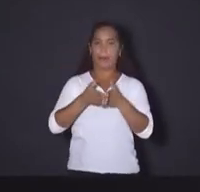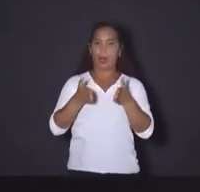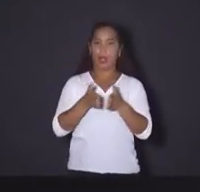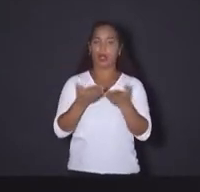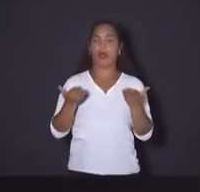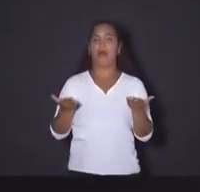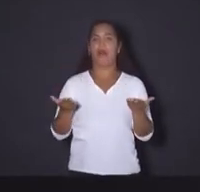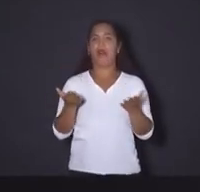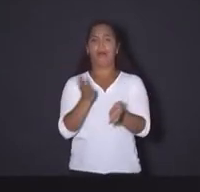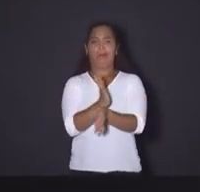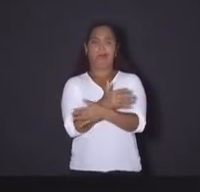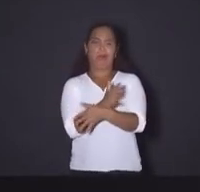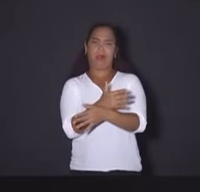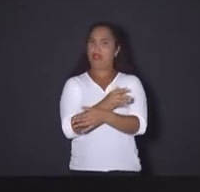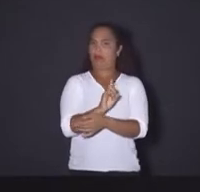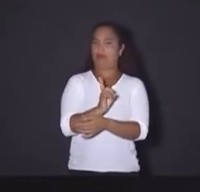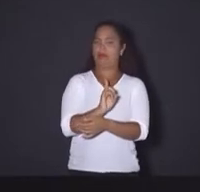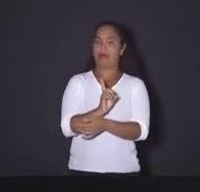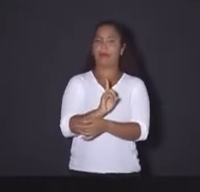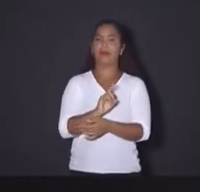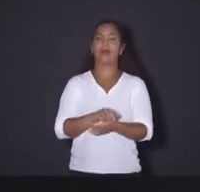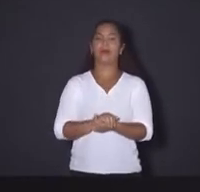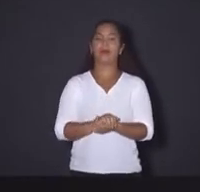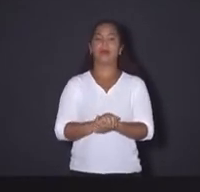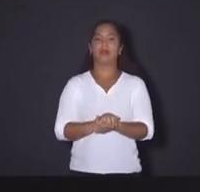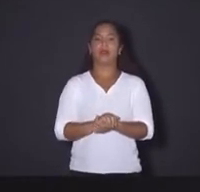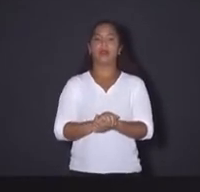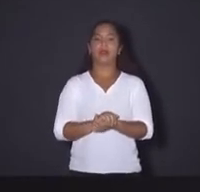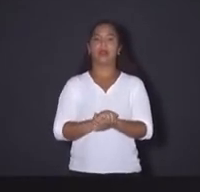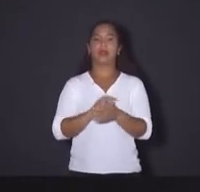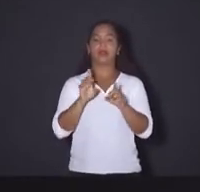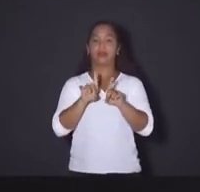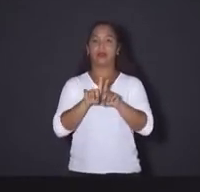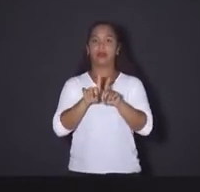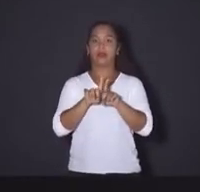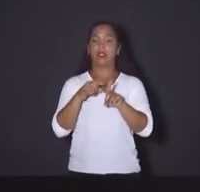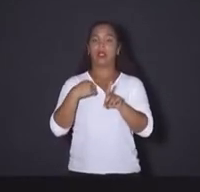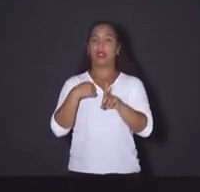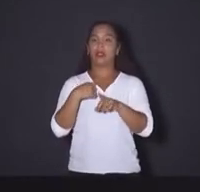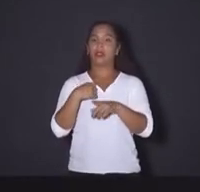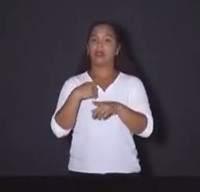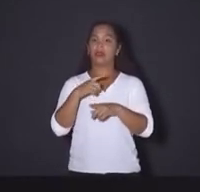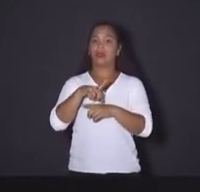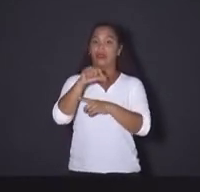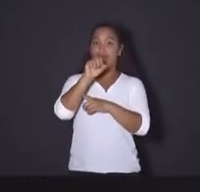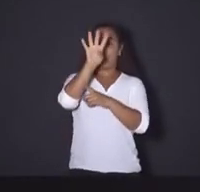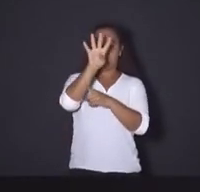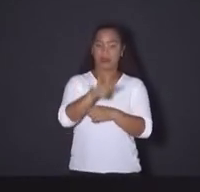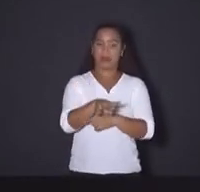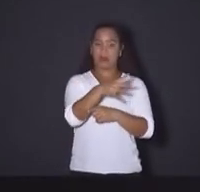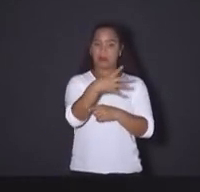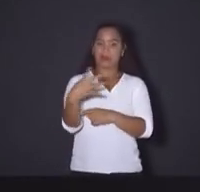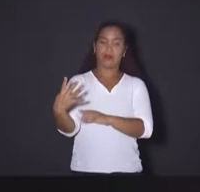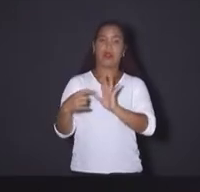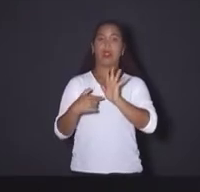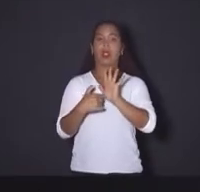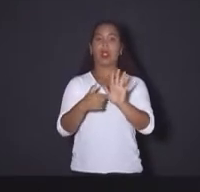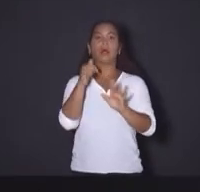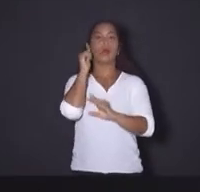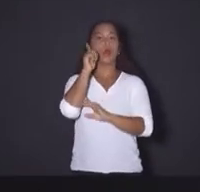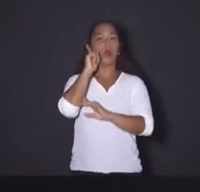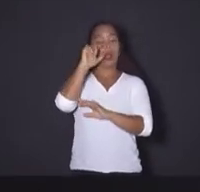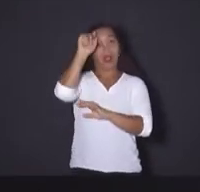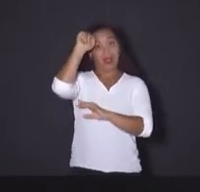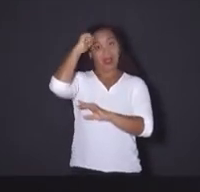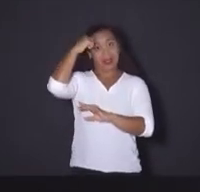toa, né? Segundo o quadro de privilégios que a gente tem, a mulher negra, ela é a última em